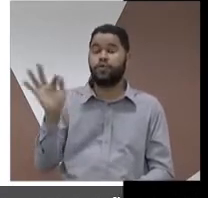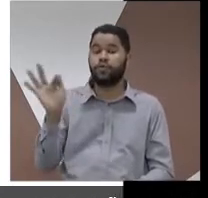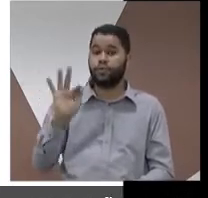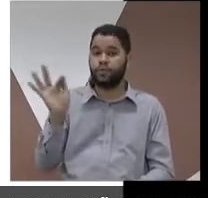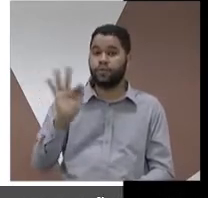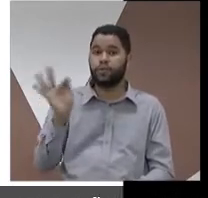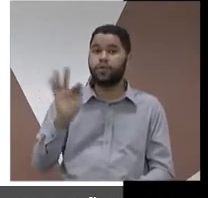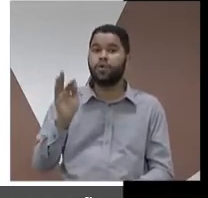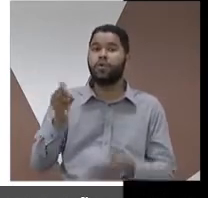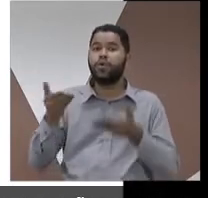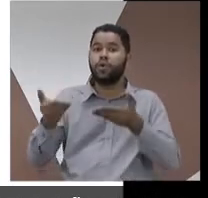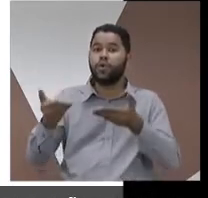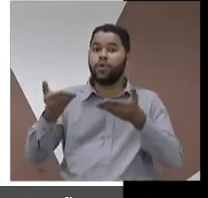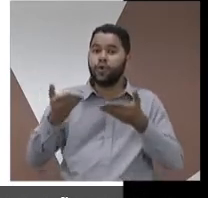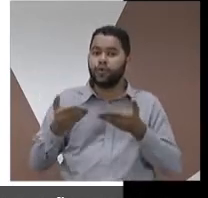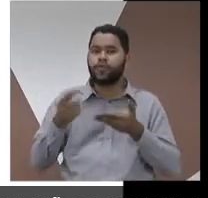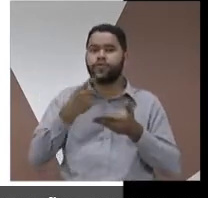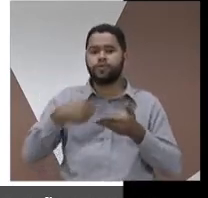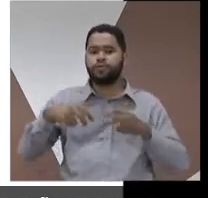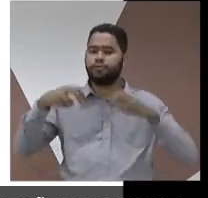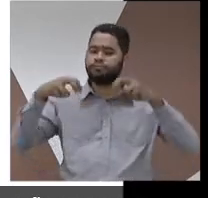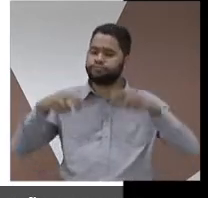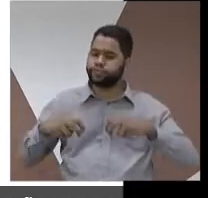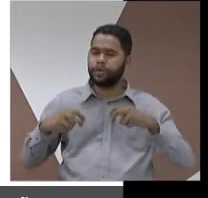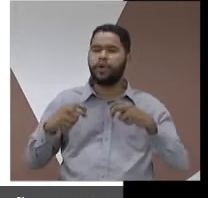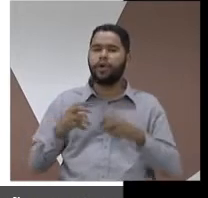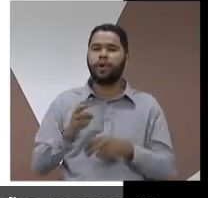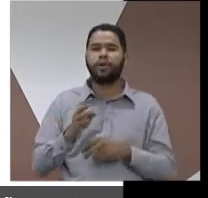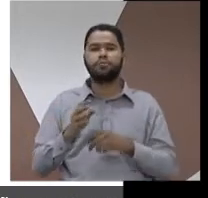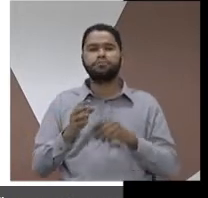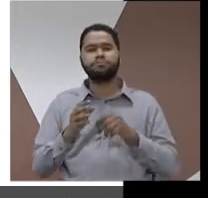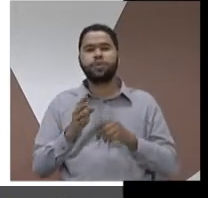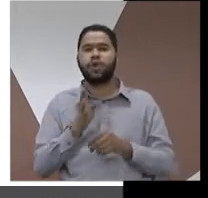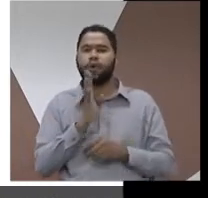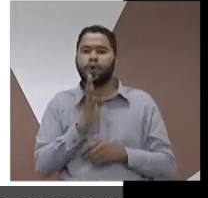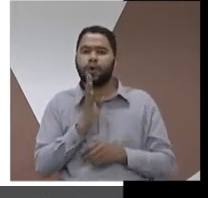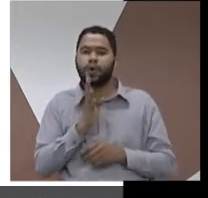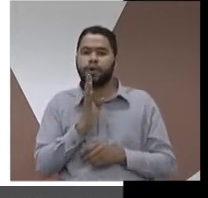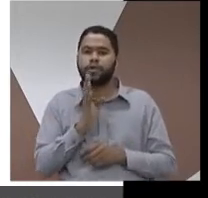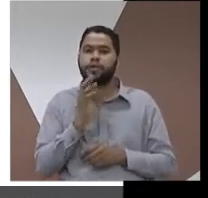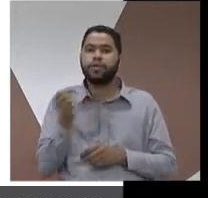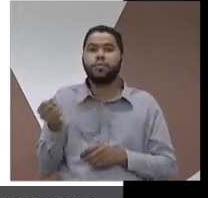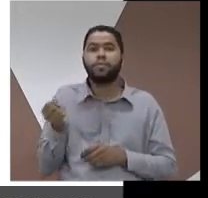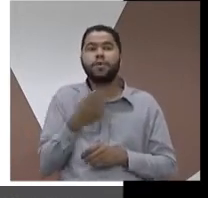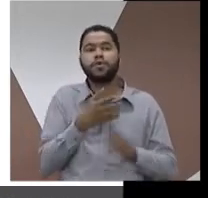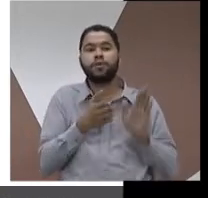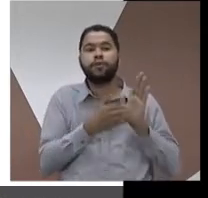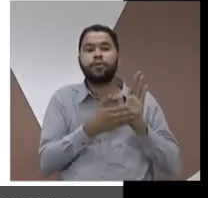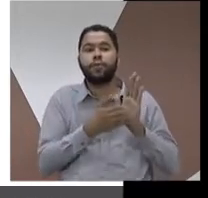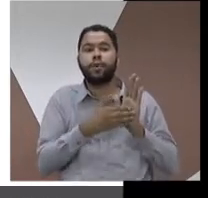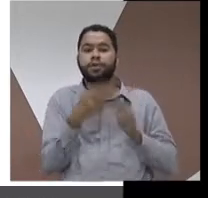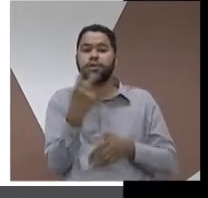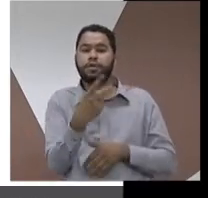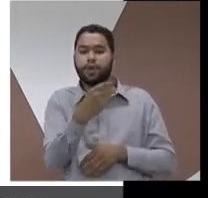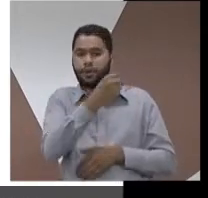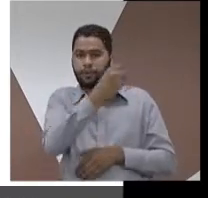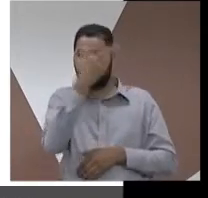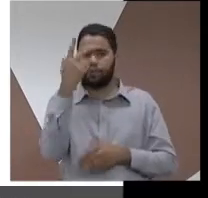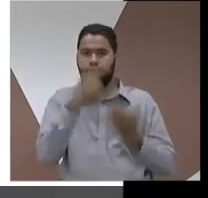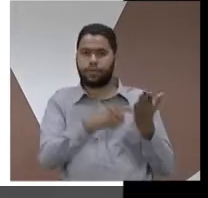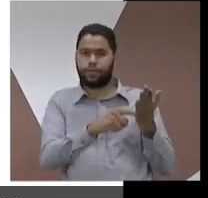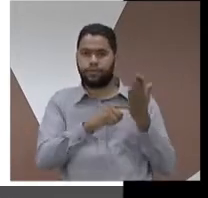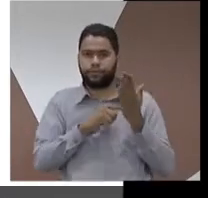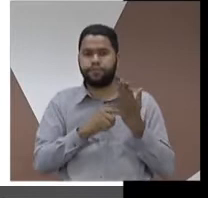um convite para que pudéssemos sentar e conhecer uma nova proposta que viesse da prefeitura, né? Então,